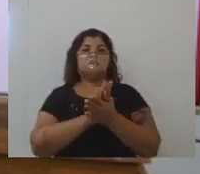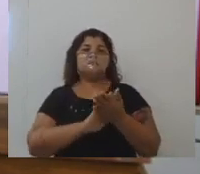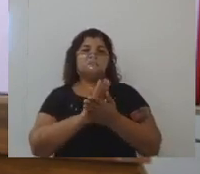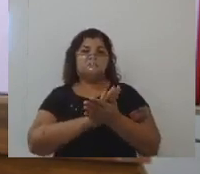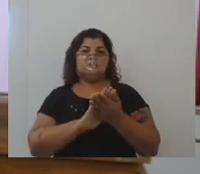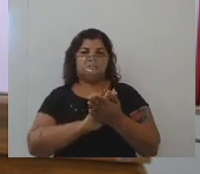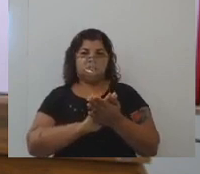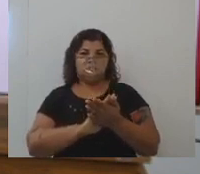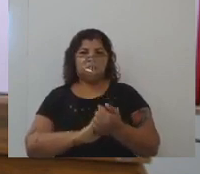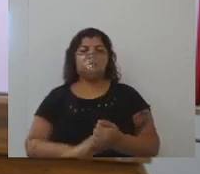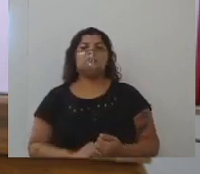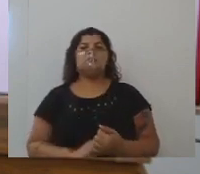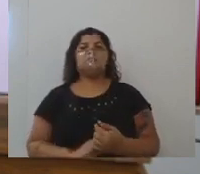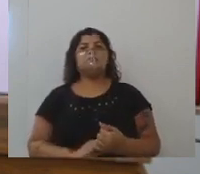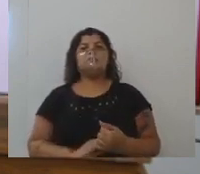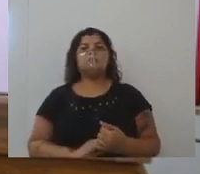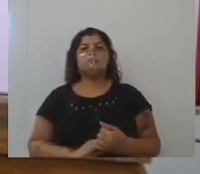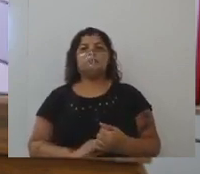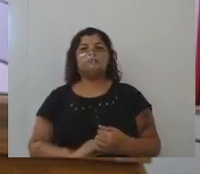certo?